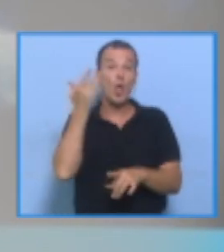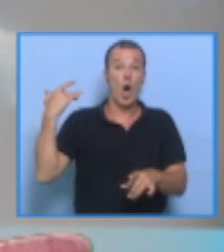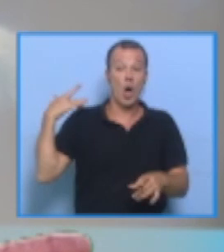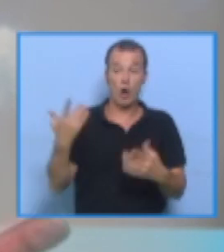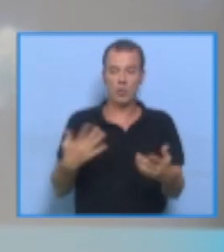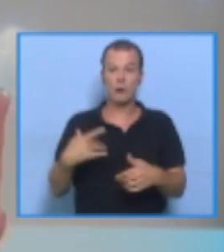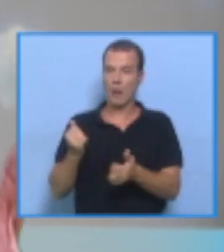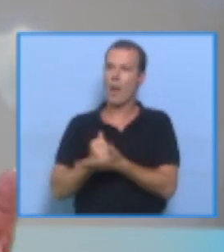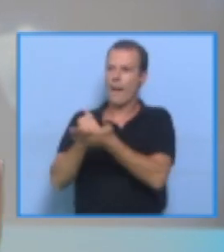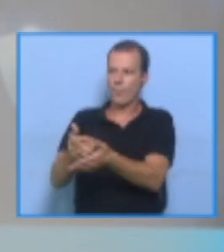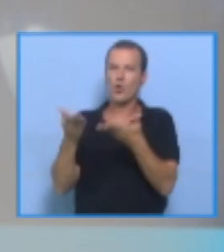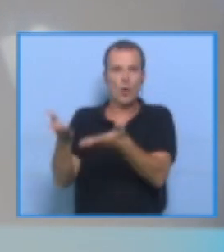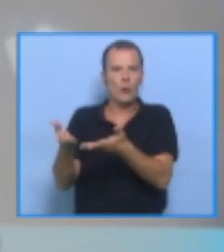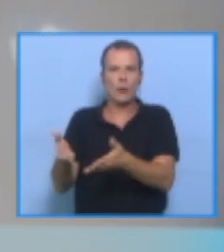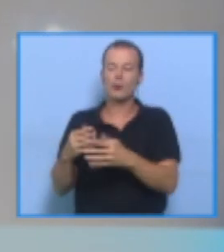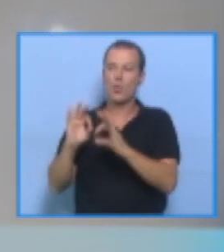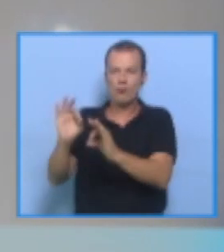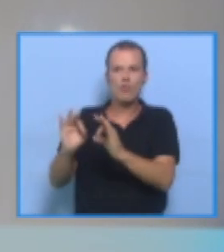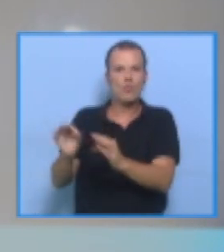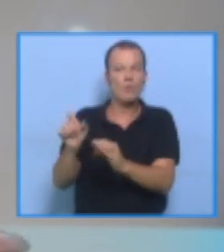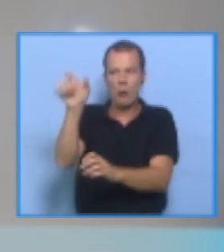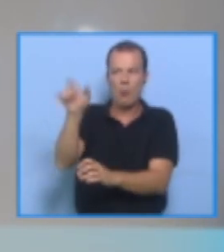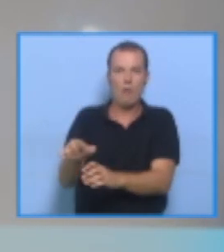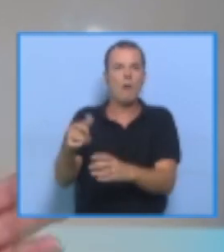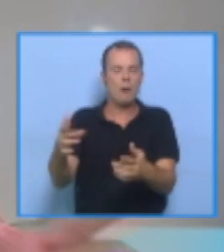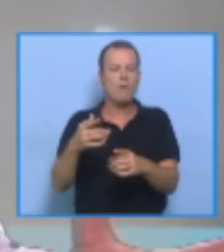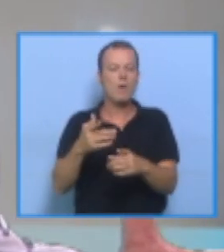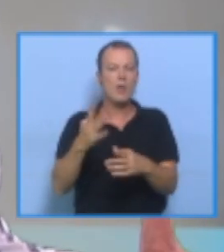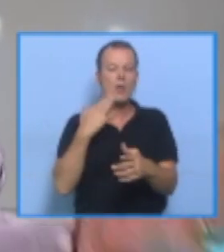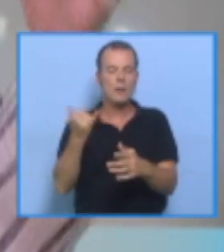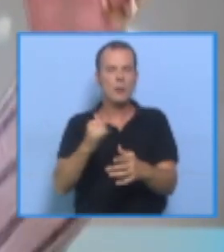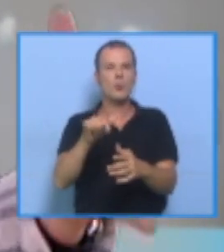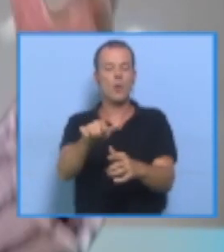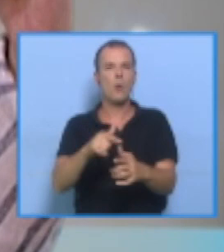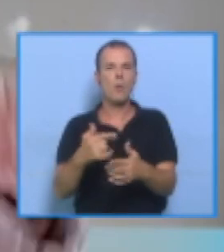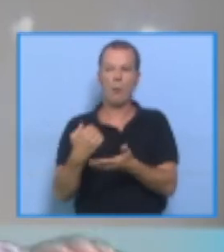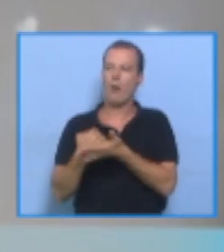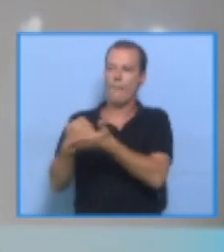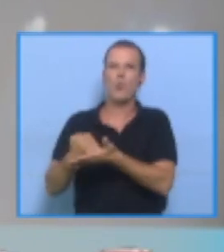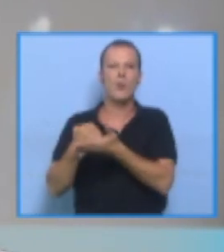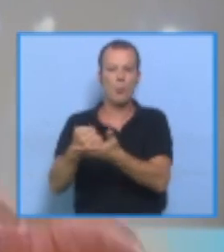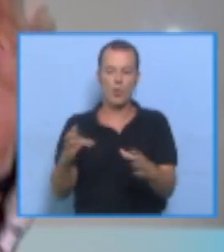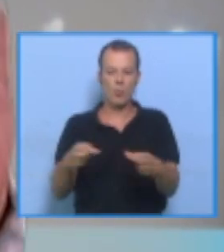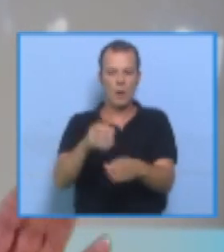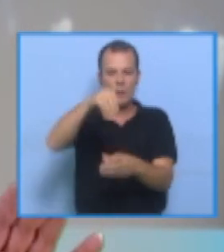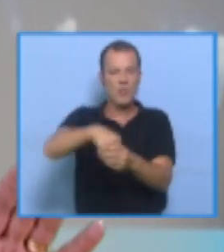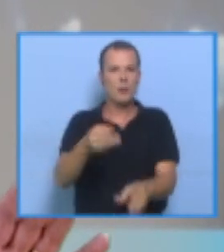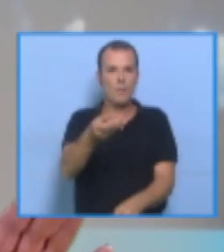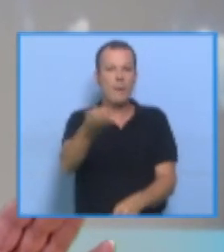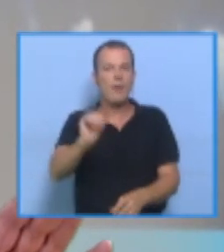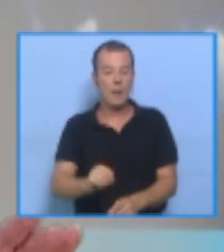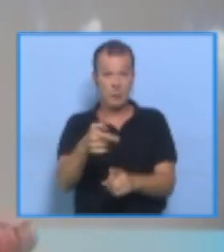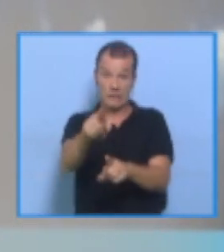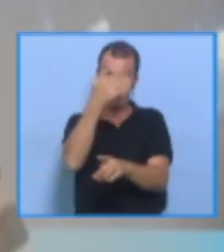seus apoiantes desde a primeira hora e foi daqueles que mais dinamizou apoios dentro do Partido Socialista, que era